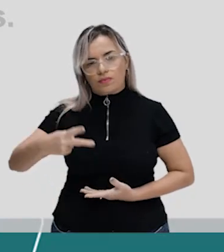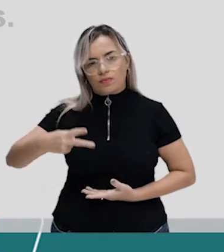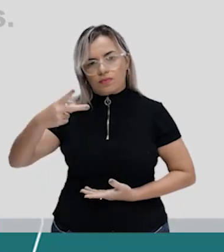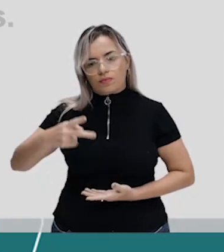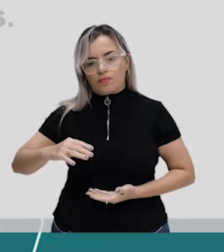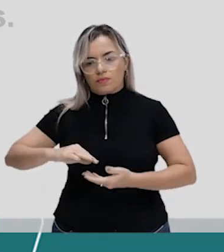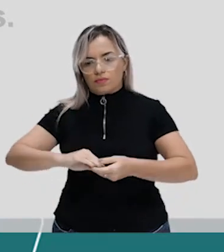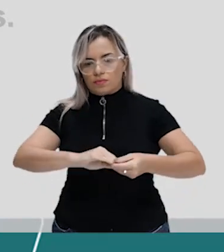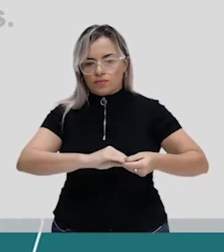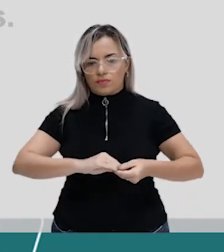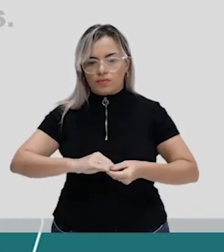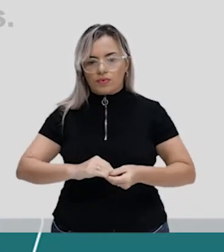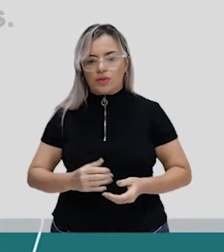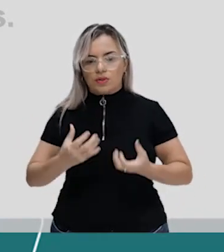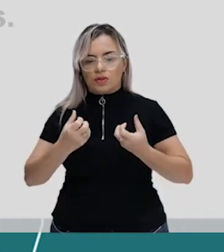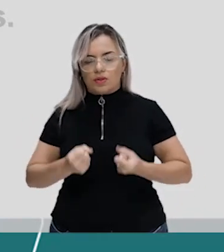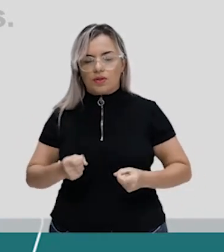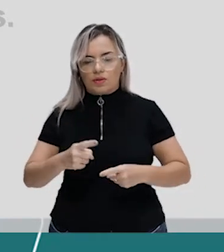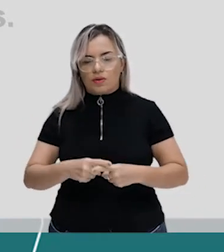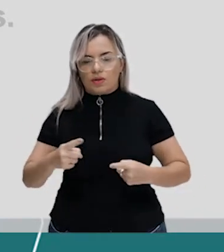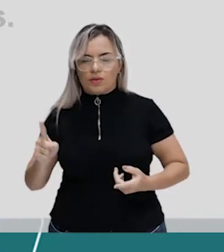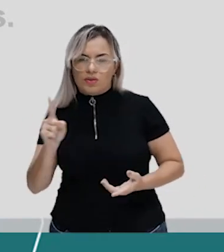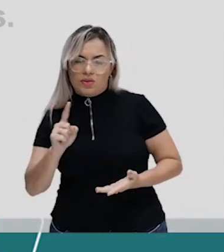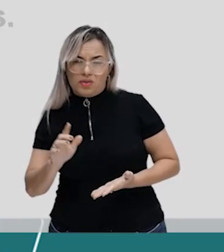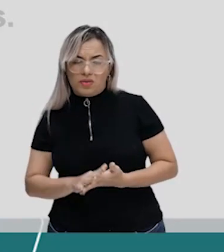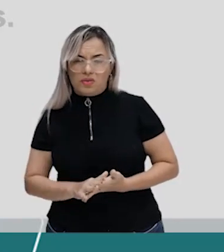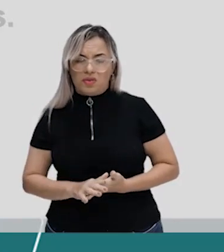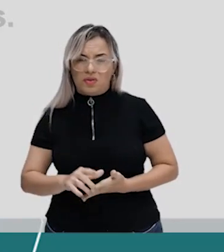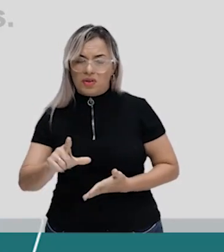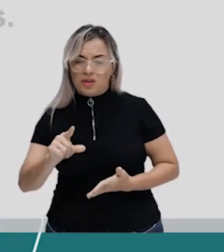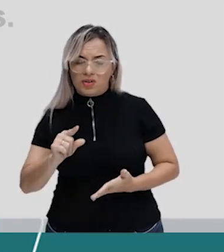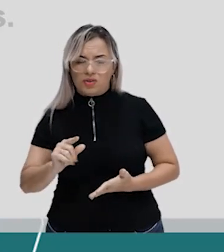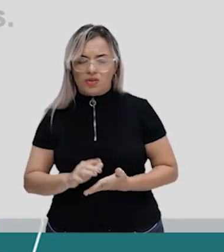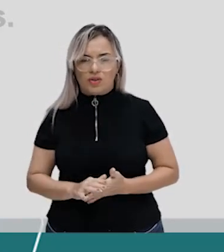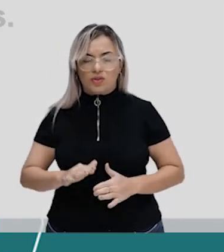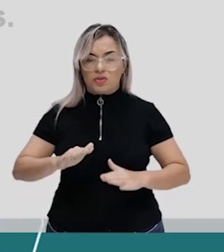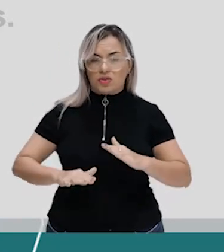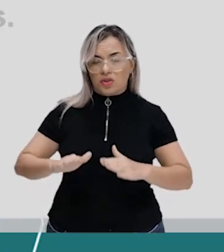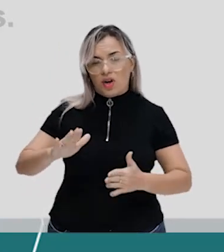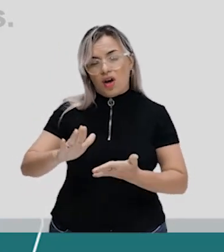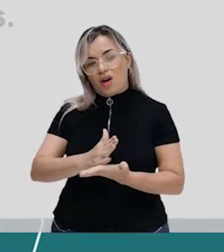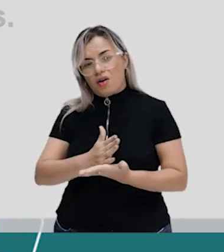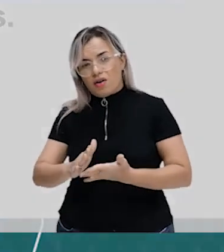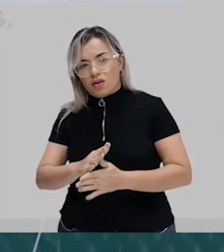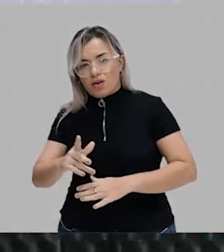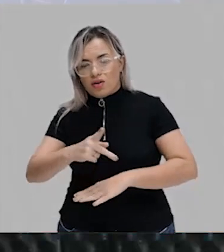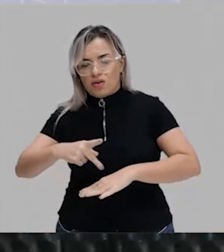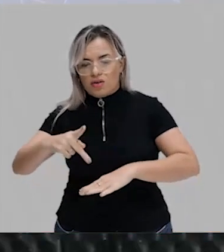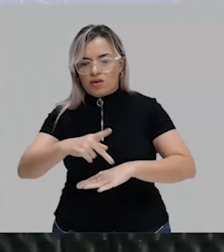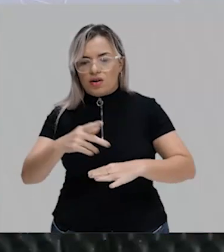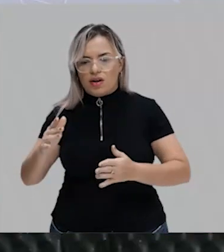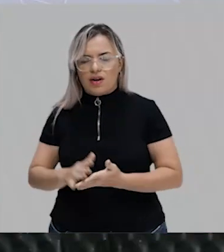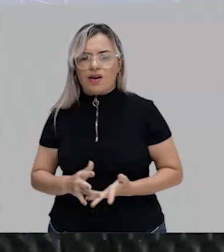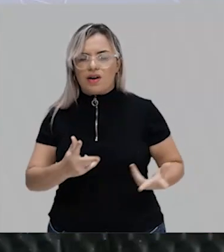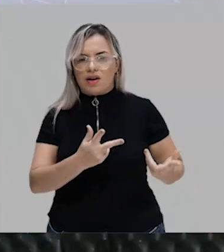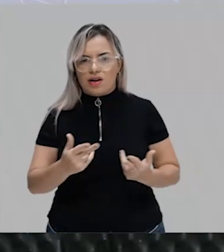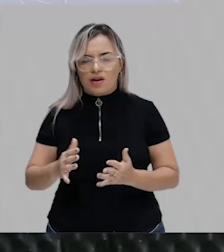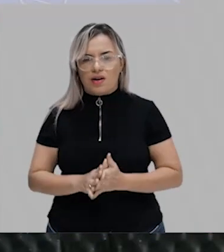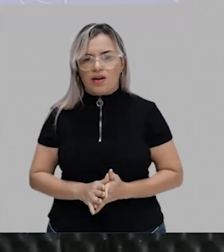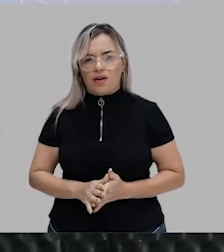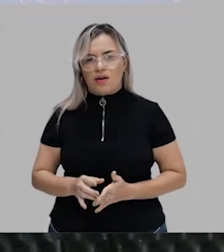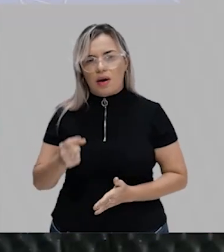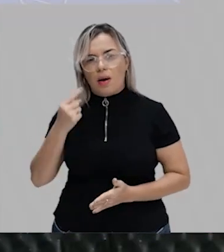os cumprimentos são aceitos, porém não são bem vistos dependendo do país. A mesma observação que nós temos para aqueles outros que eu já